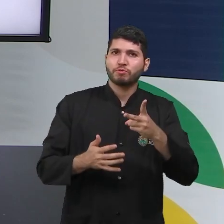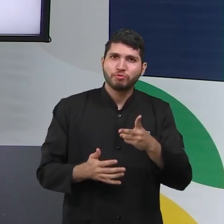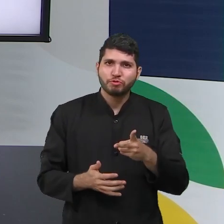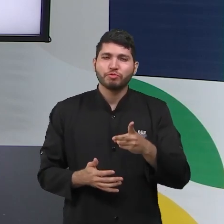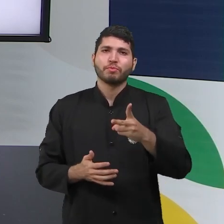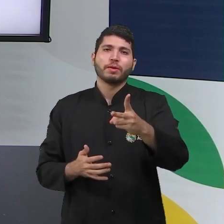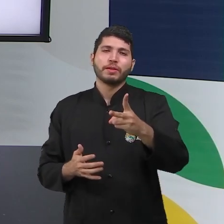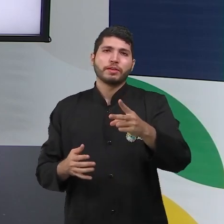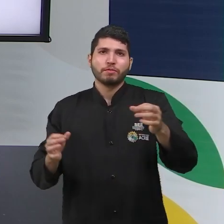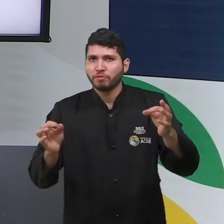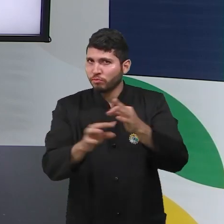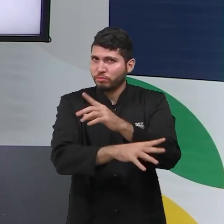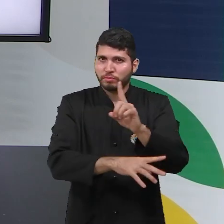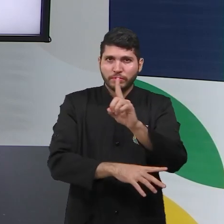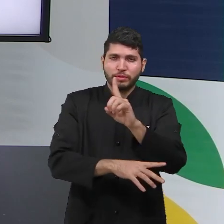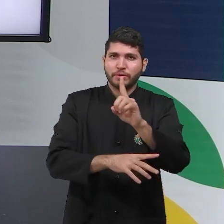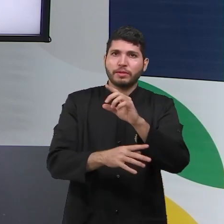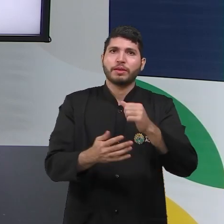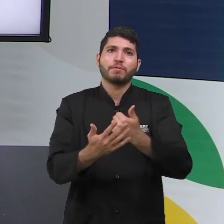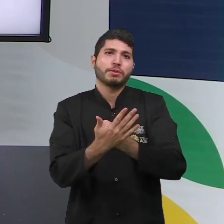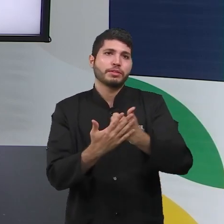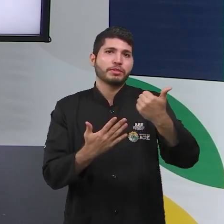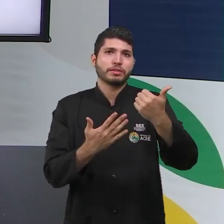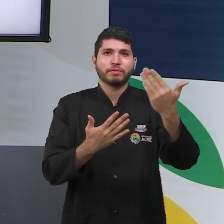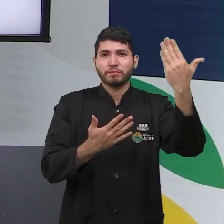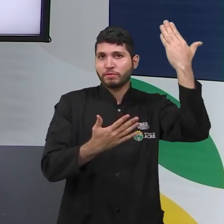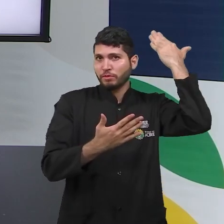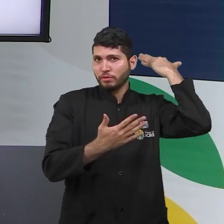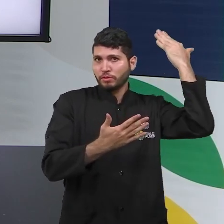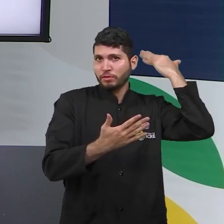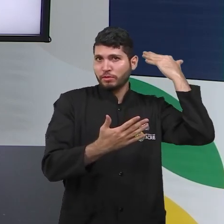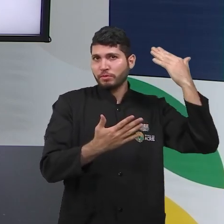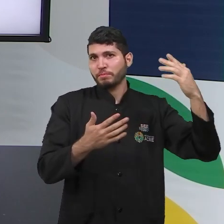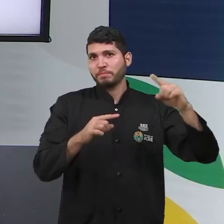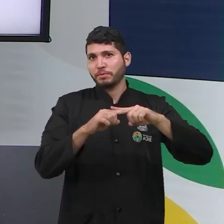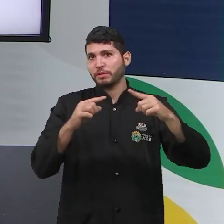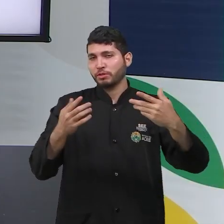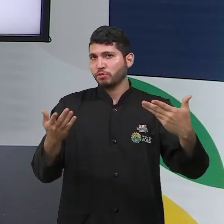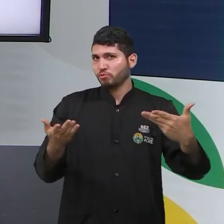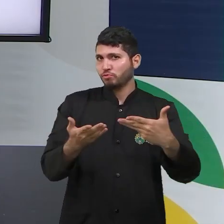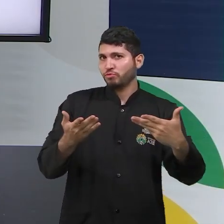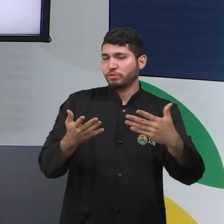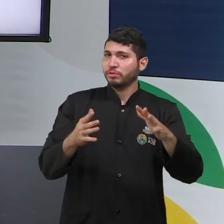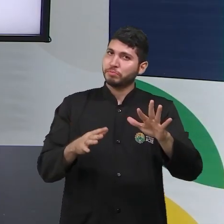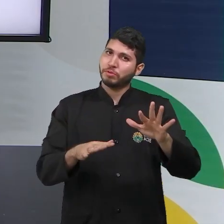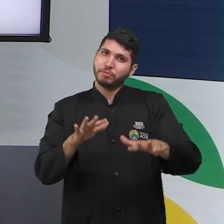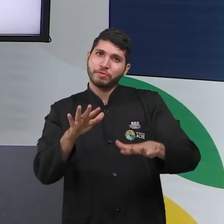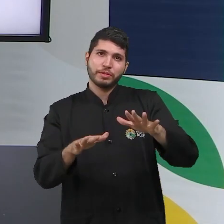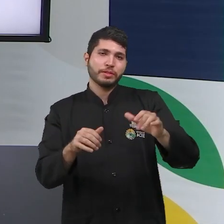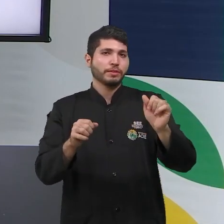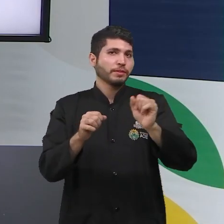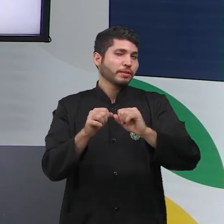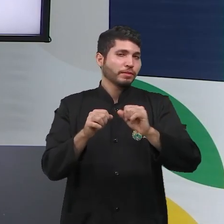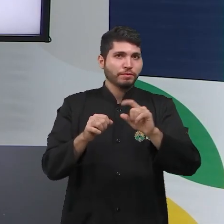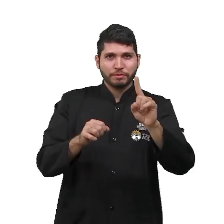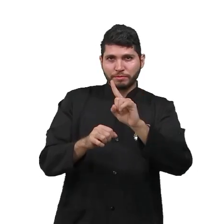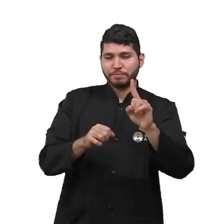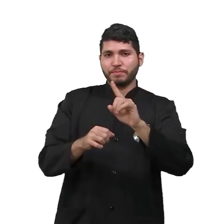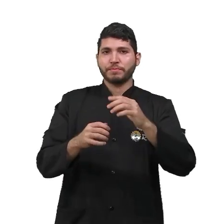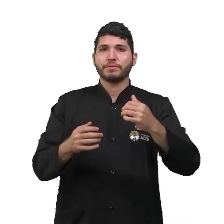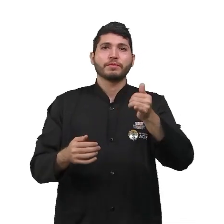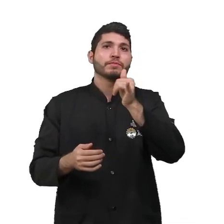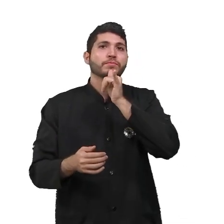porque é uma ação que você fazia antigamente, que hoje pode não fazer mais. Vamos ver isso aqui nos